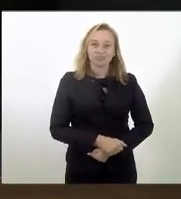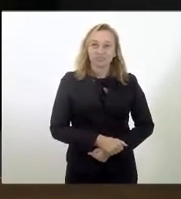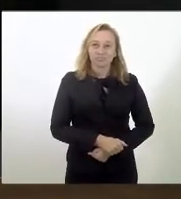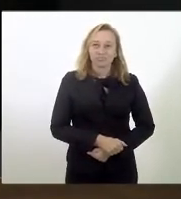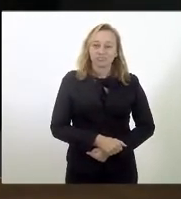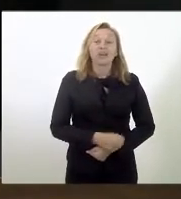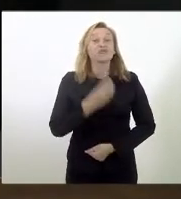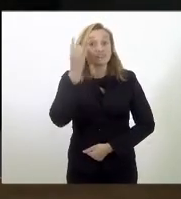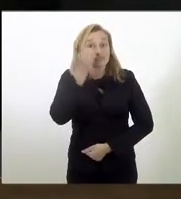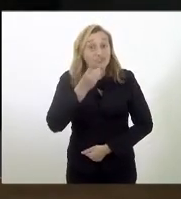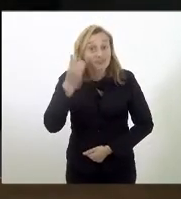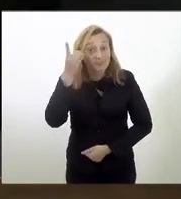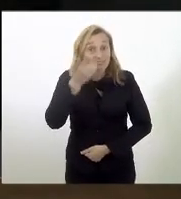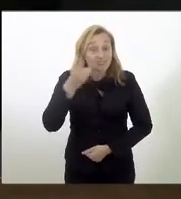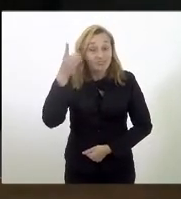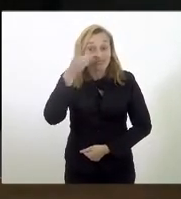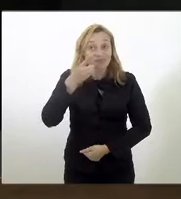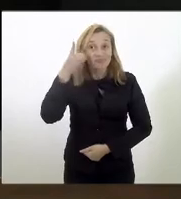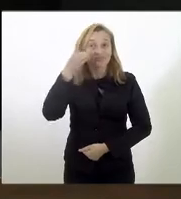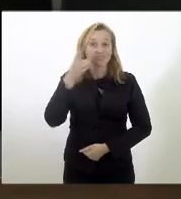a deputada